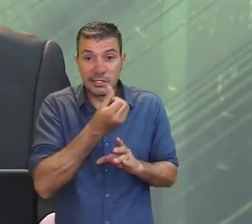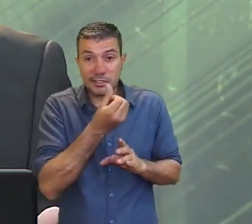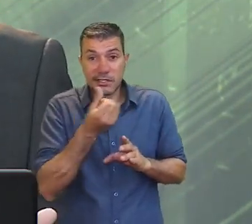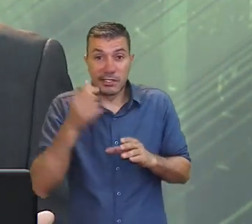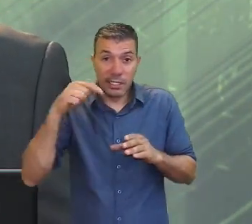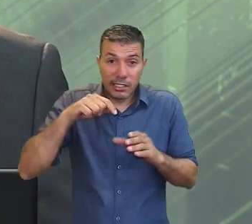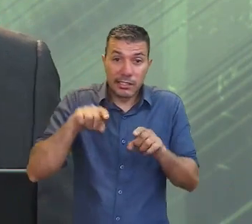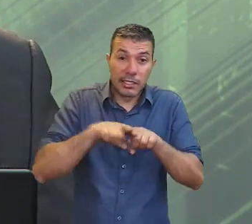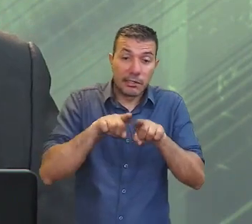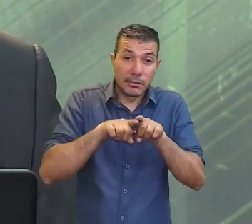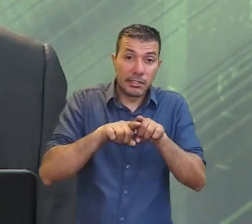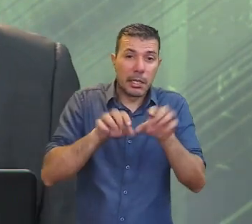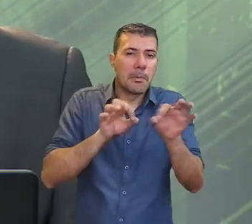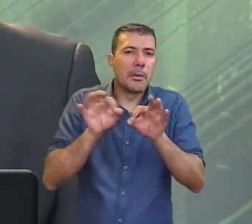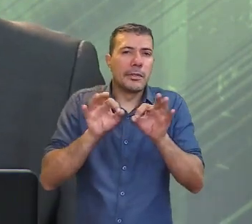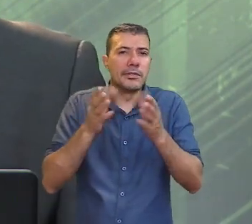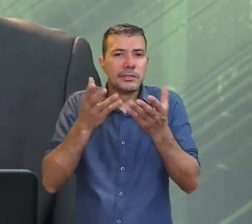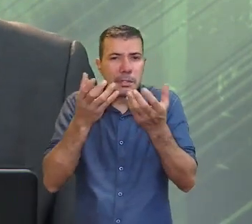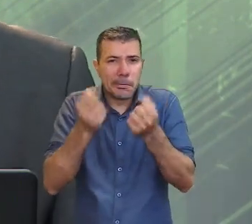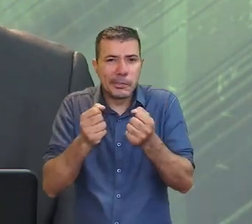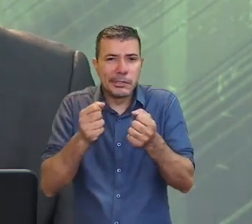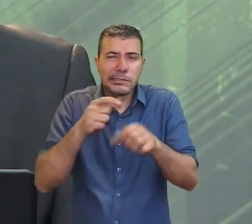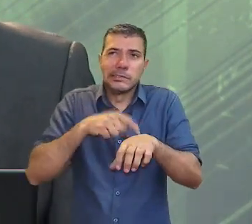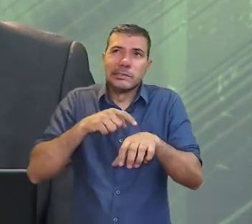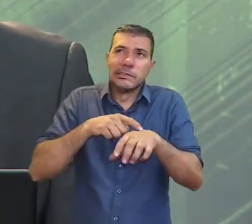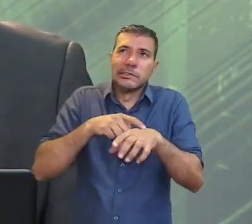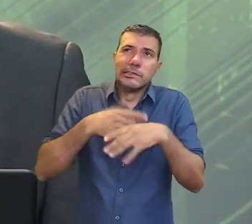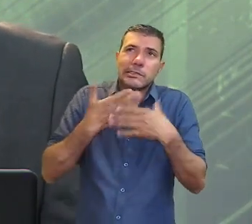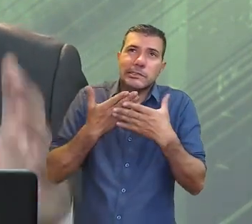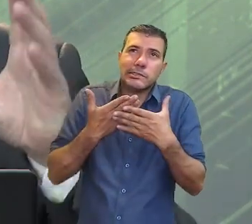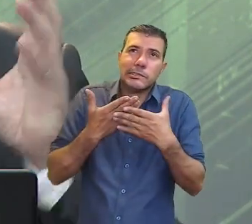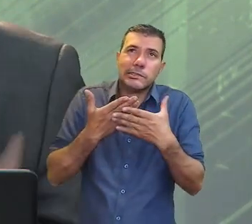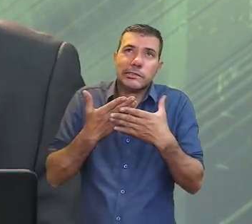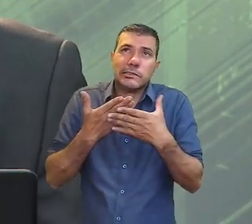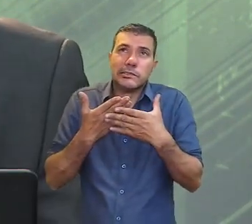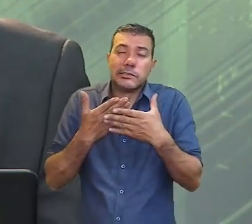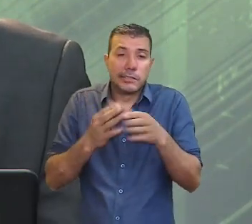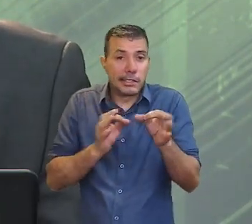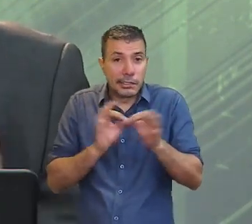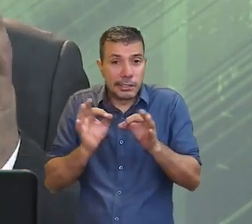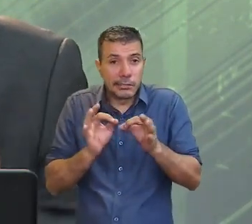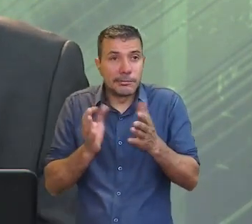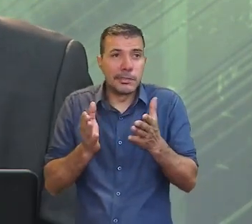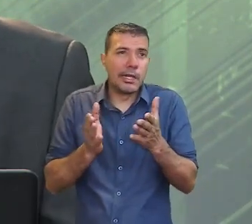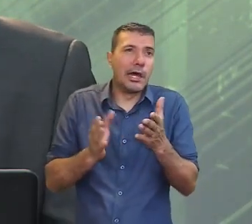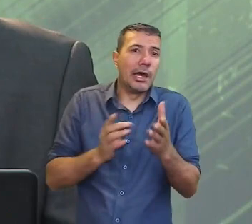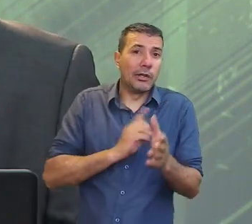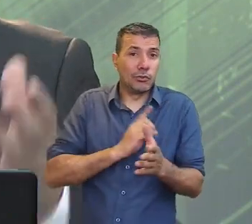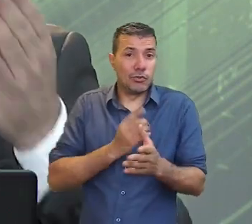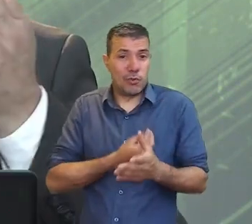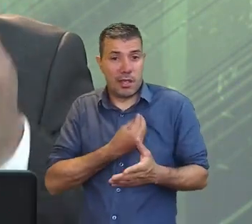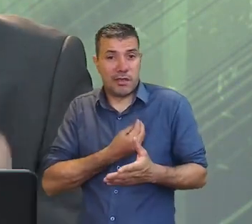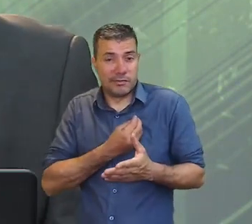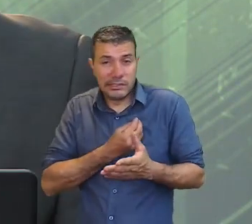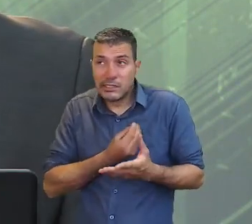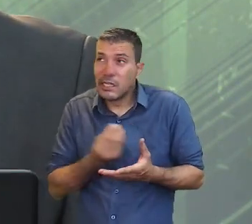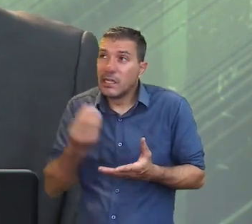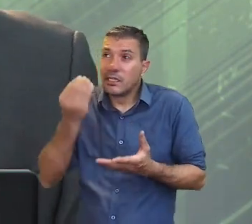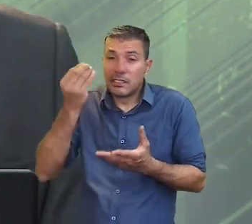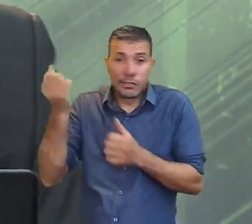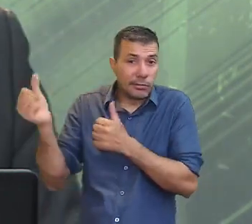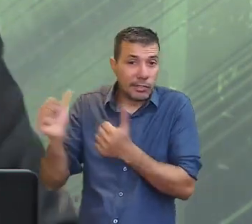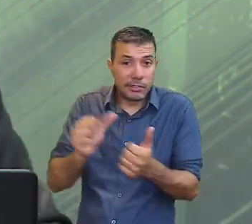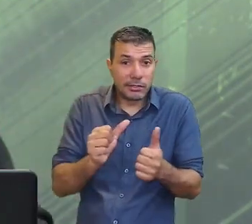também na PL, será o momento onde você poderá marcar essa trajetória da sua vida, entregando a sua vida a Cristo também através do